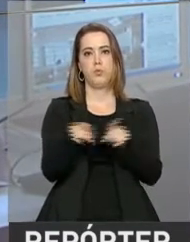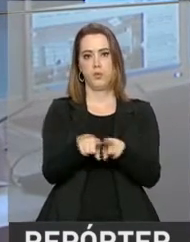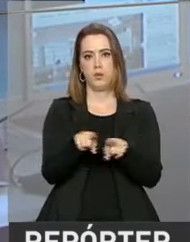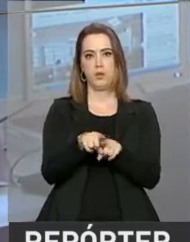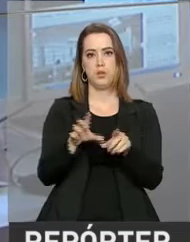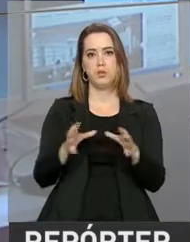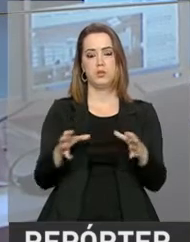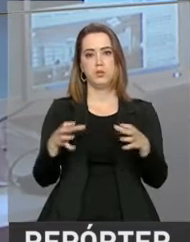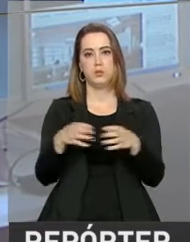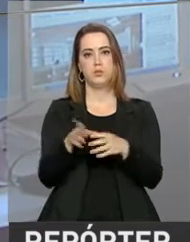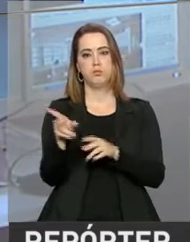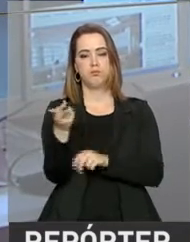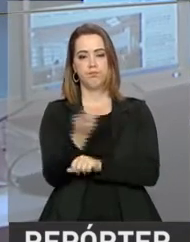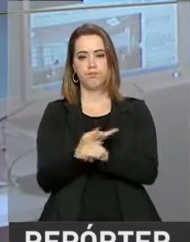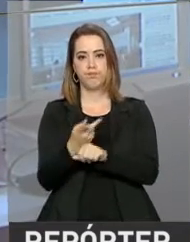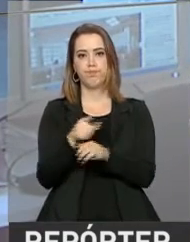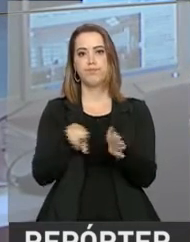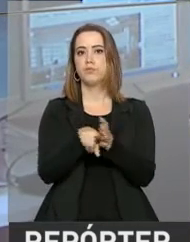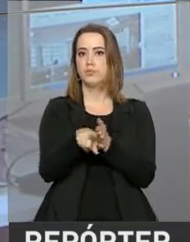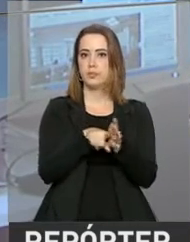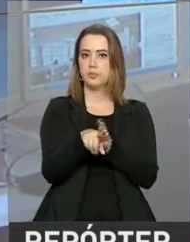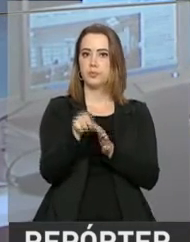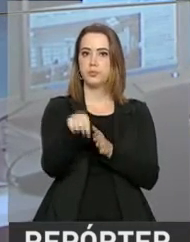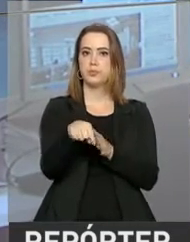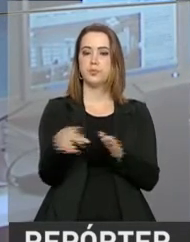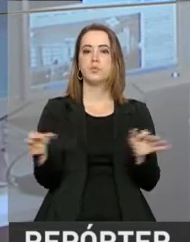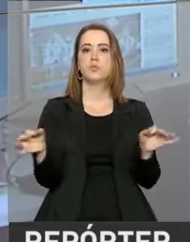Interno para apurar o caso. O prazo